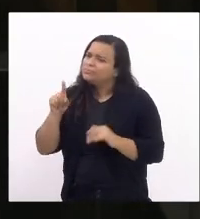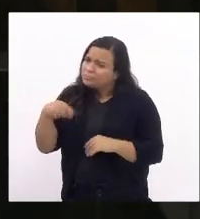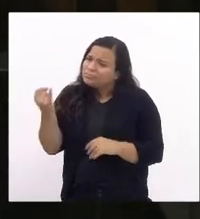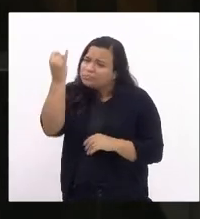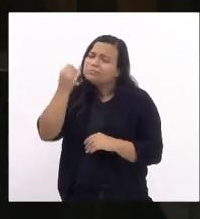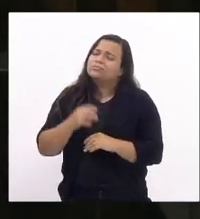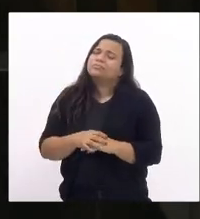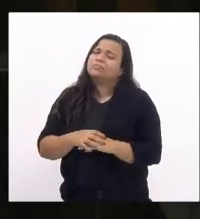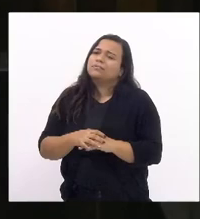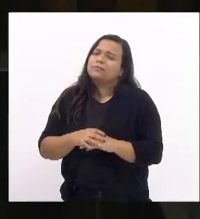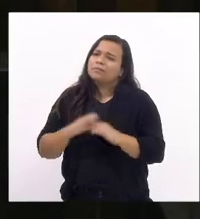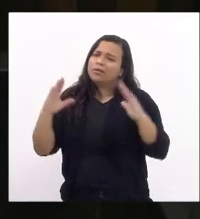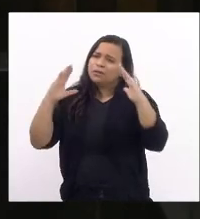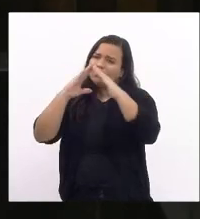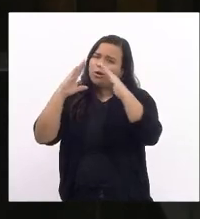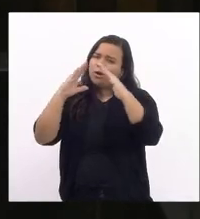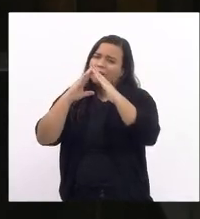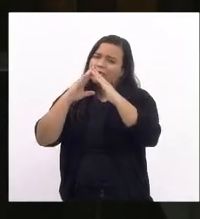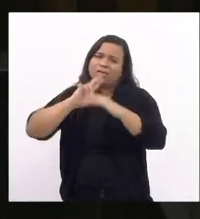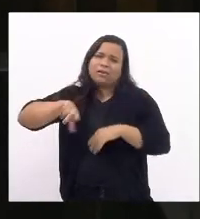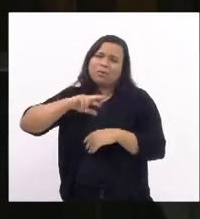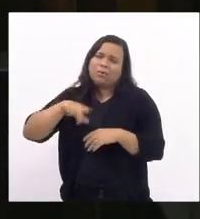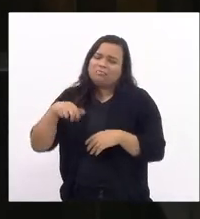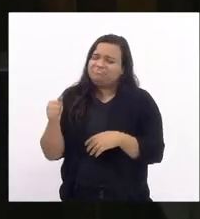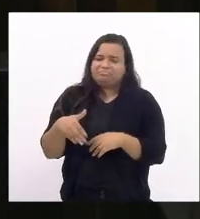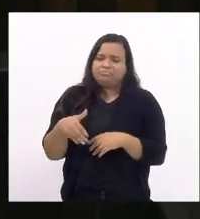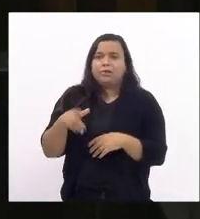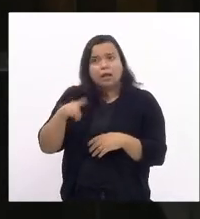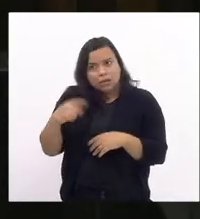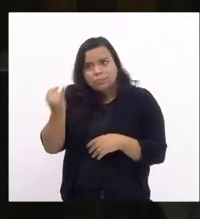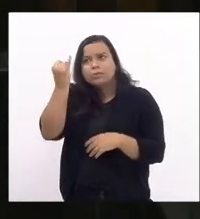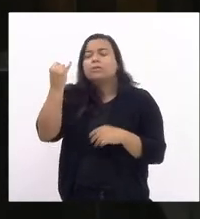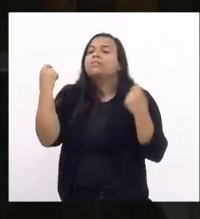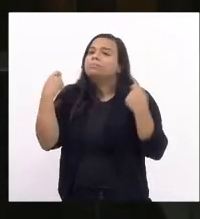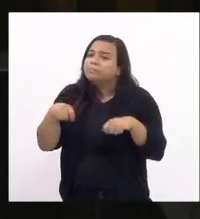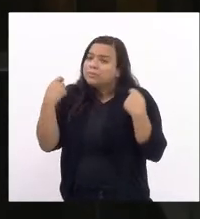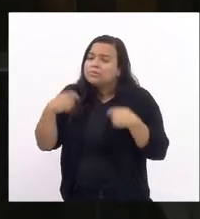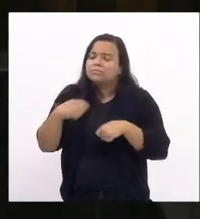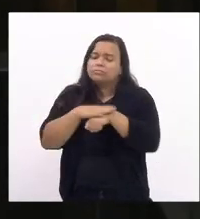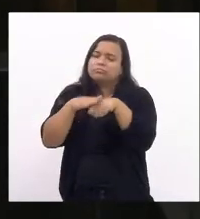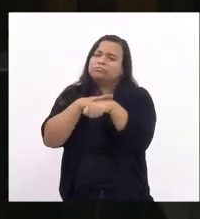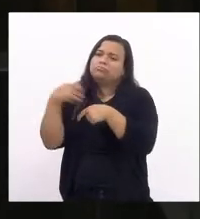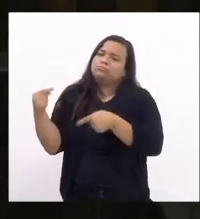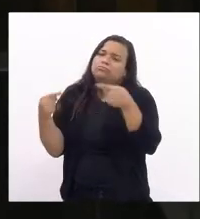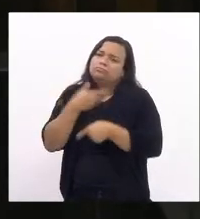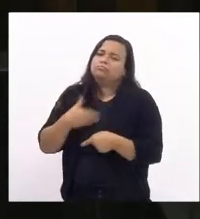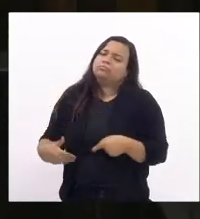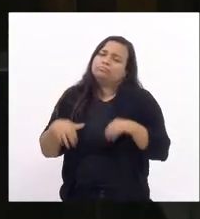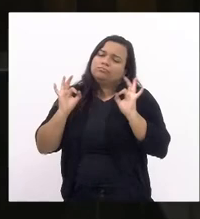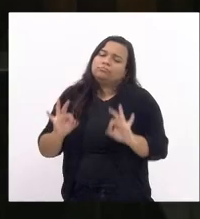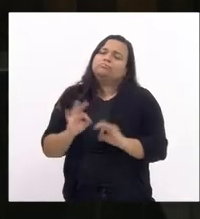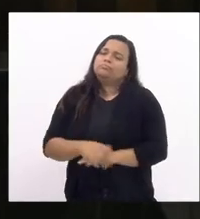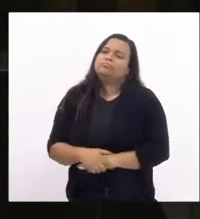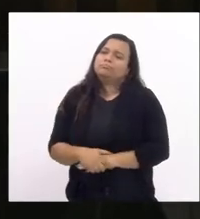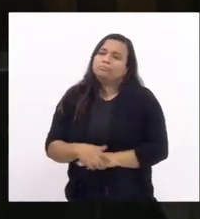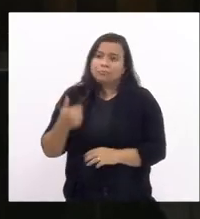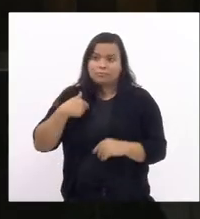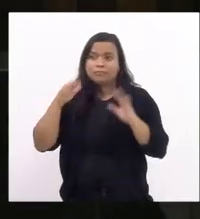Onde a gente mora não é um detalhe. Tem que estar no centro das políticas públicas. E eu